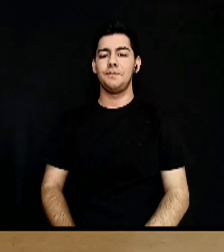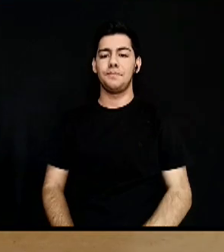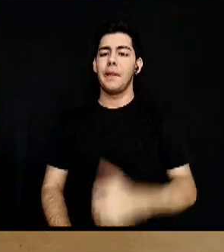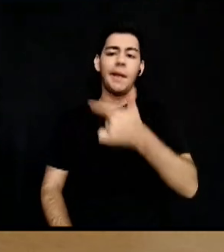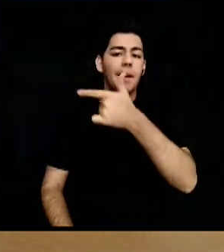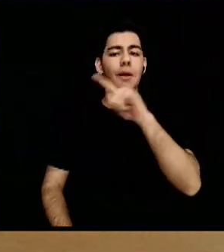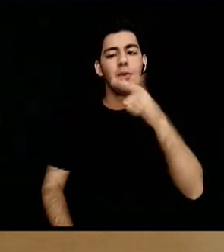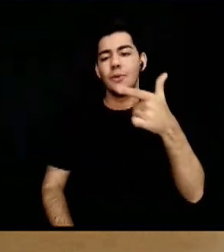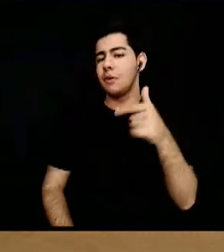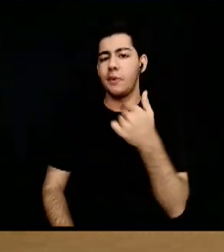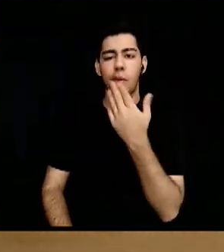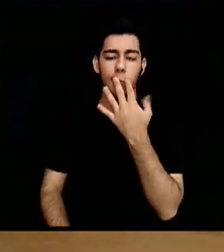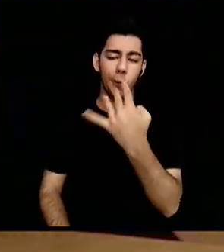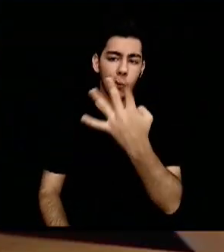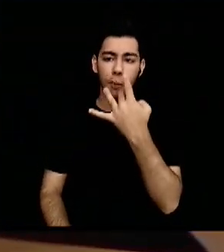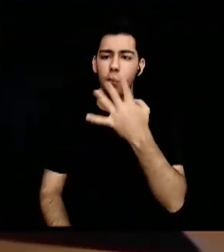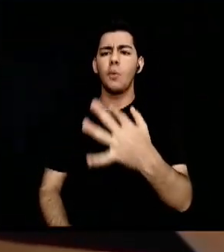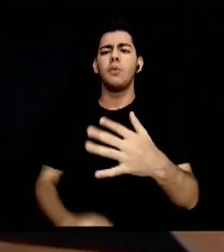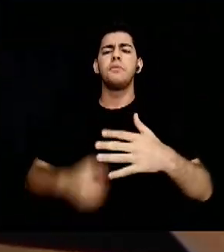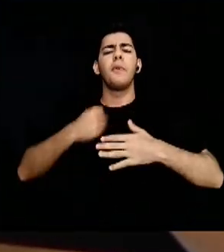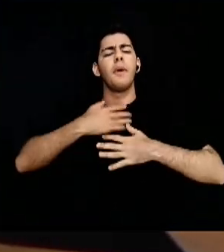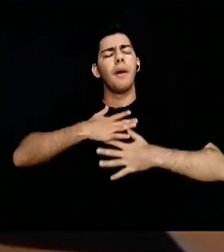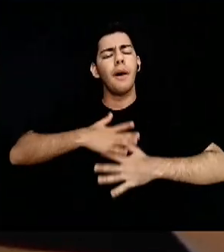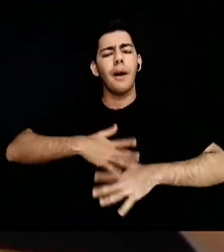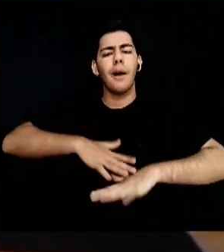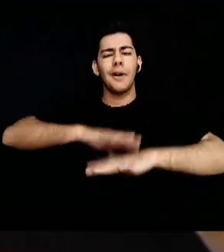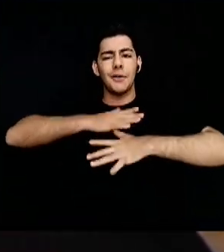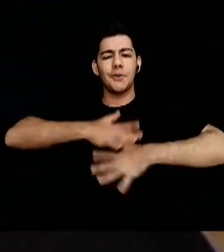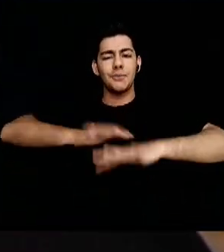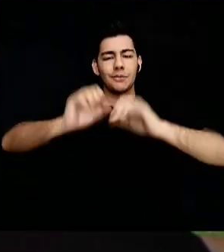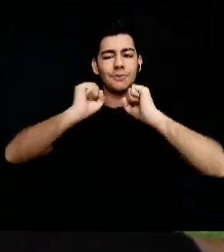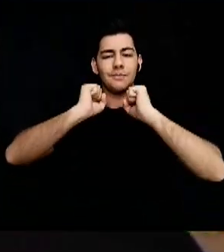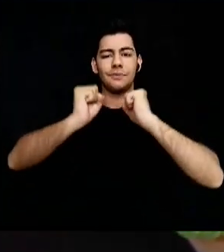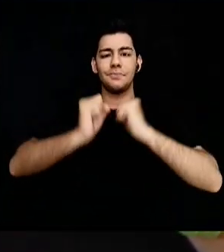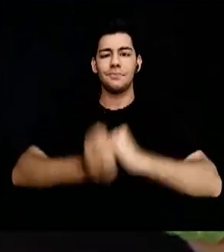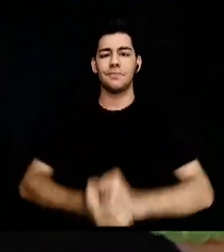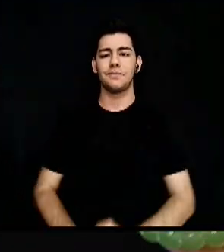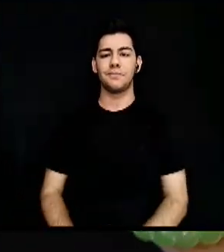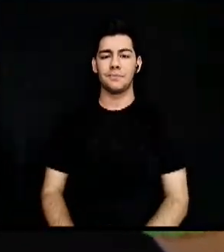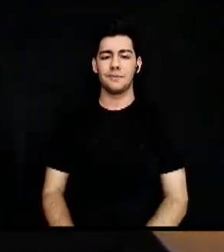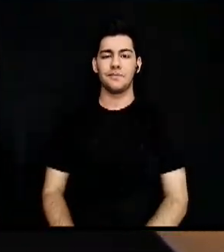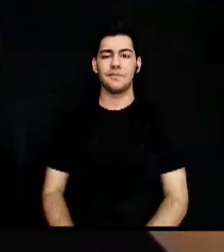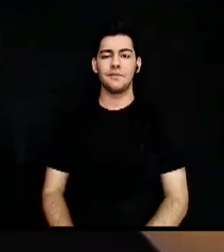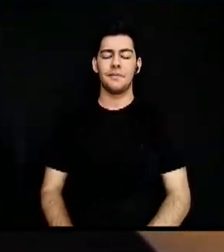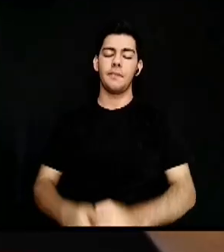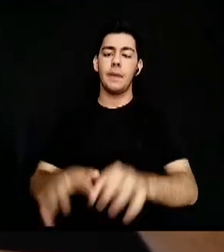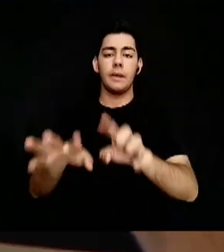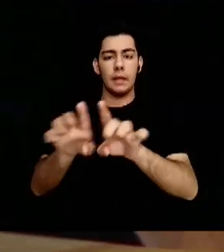né, da minha peça. Isso também vale para o MDF, tá?